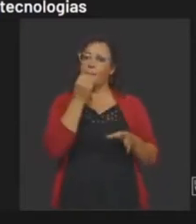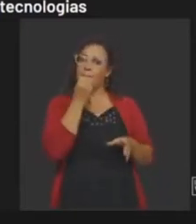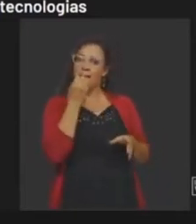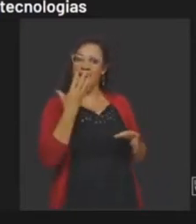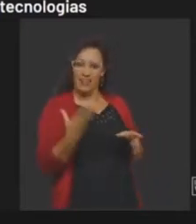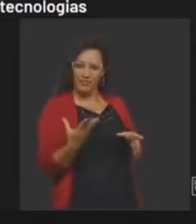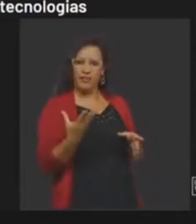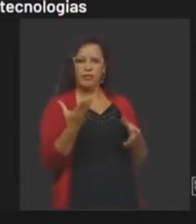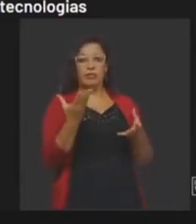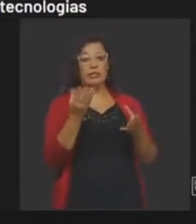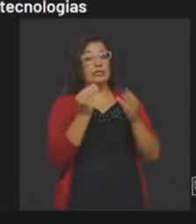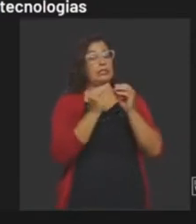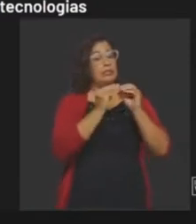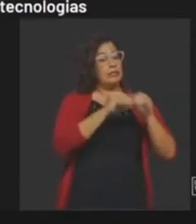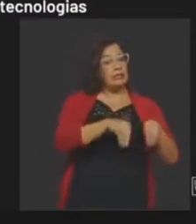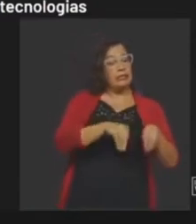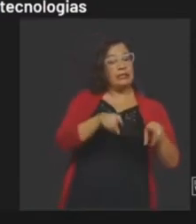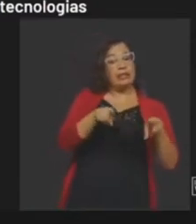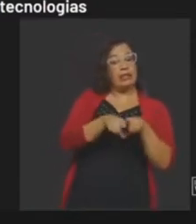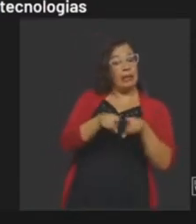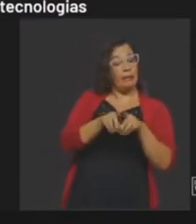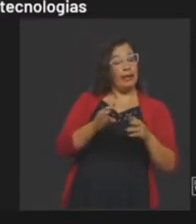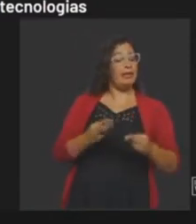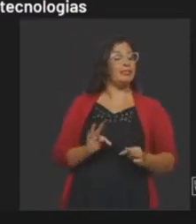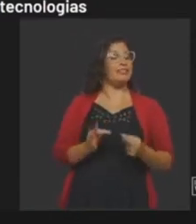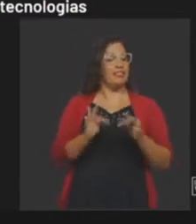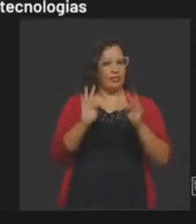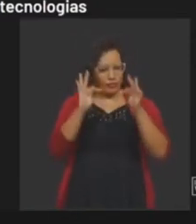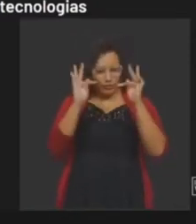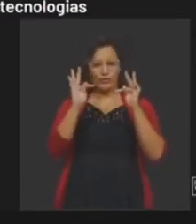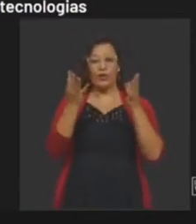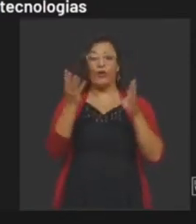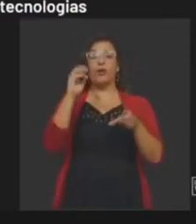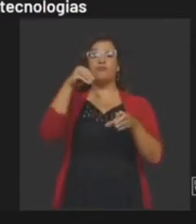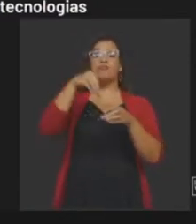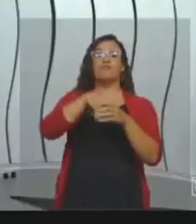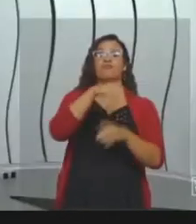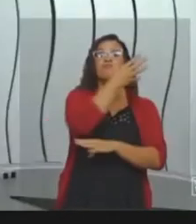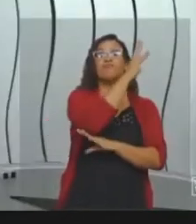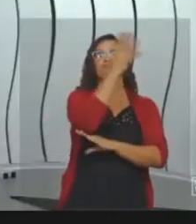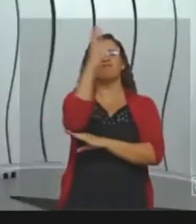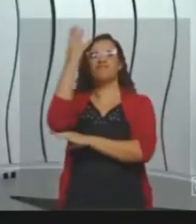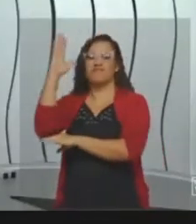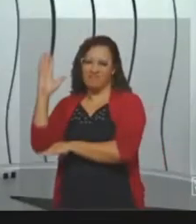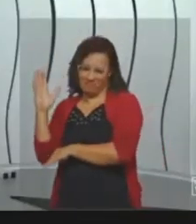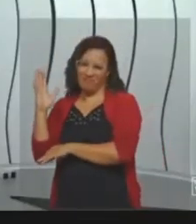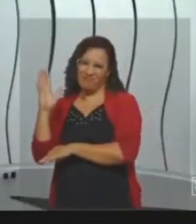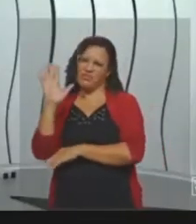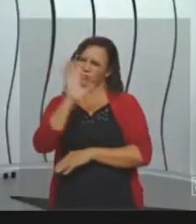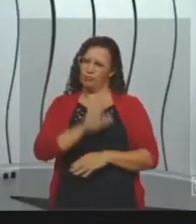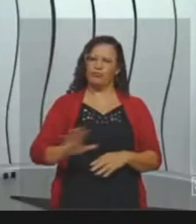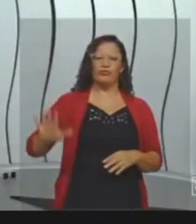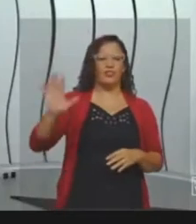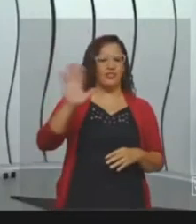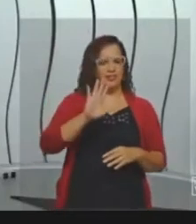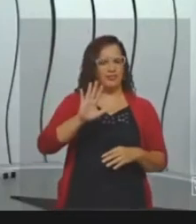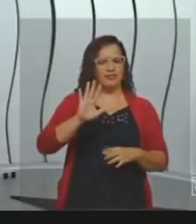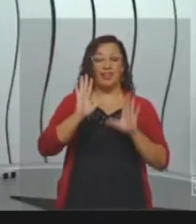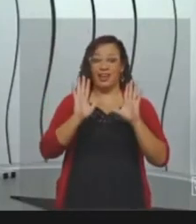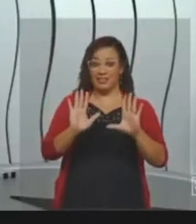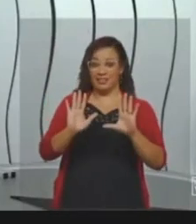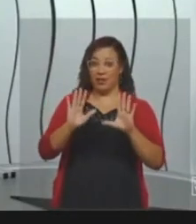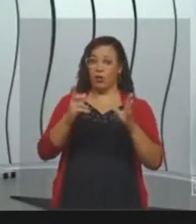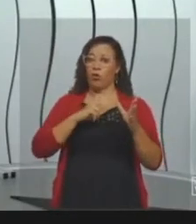e os prejuízos das tecnologias para o meio ambiente de uma maneira geral. Então, esses